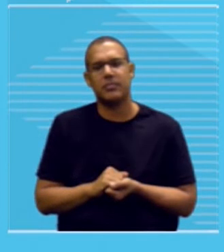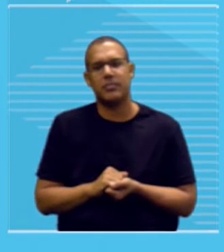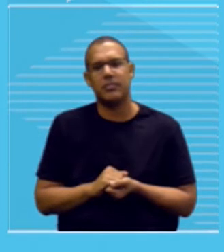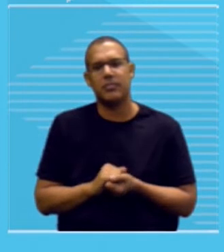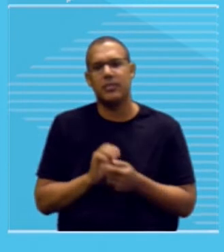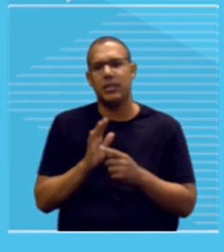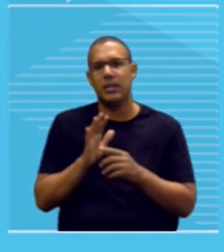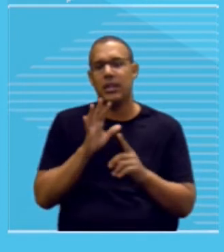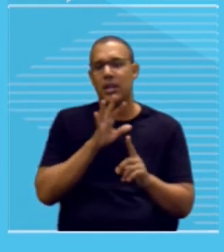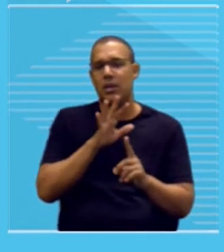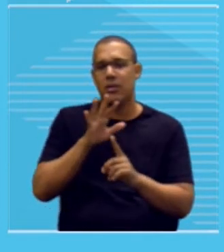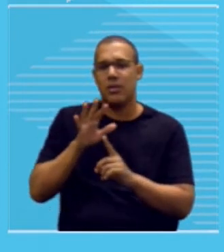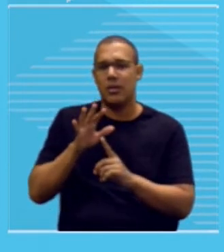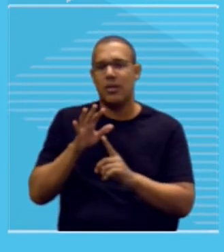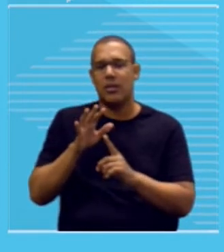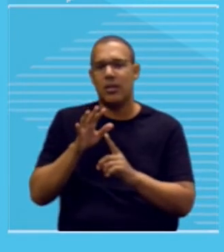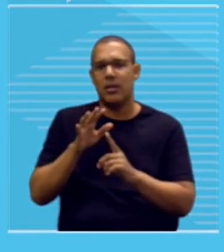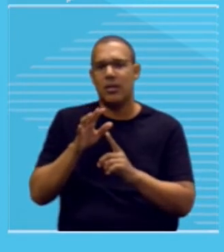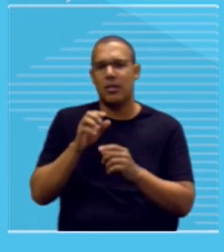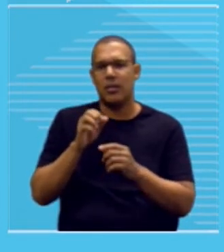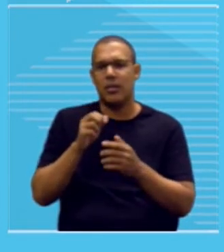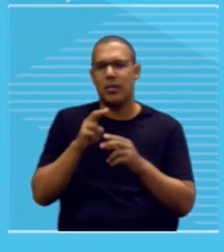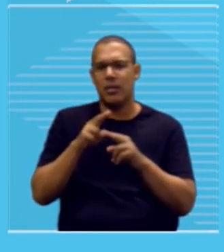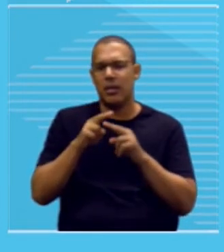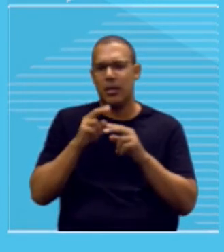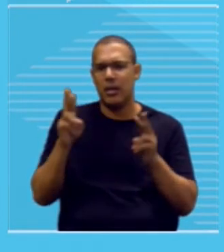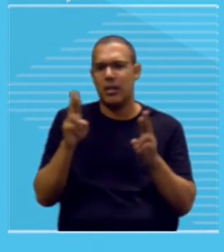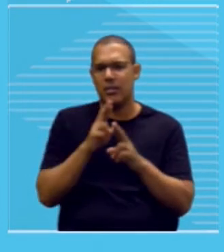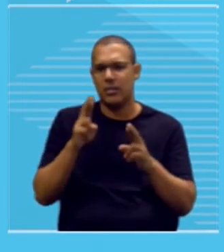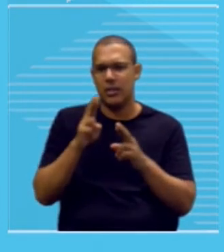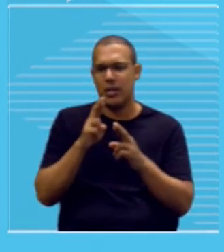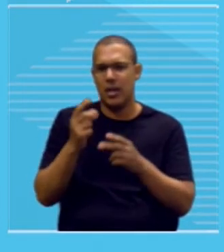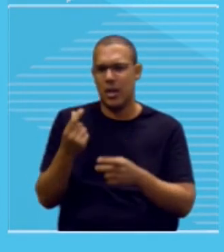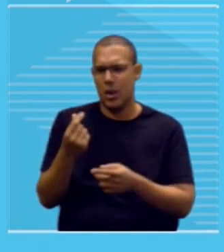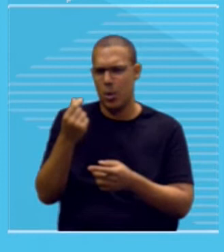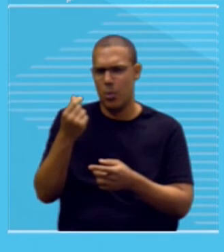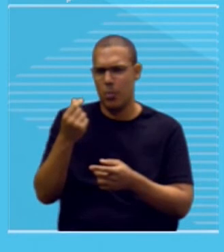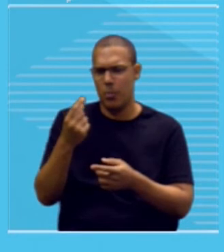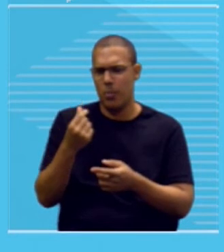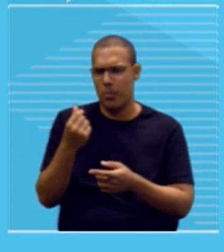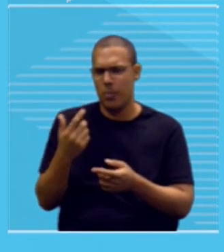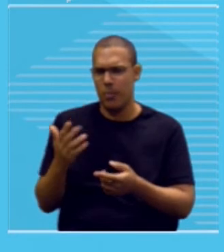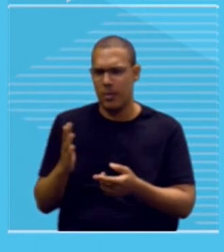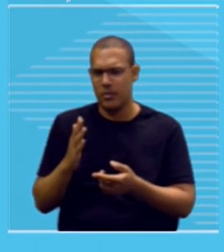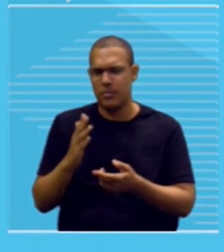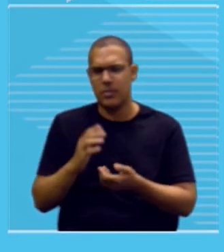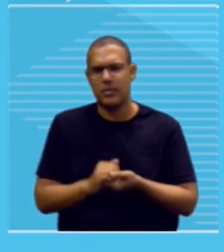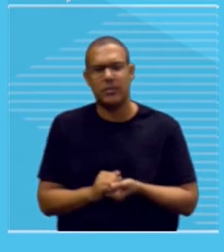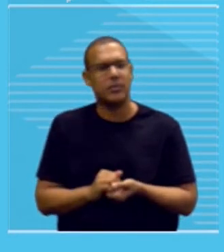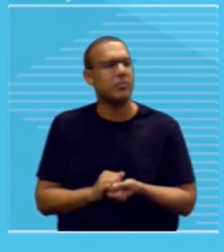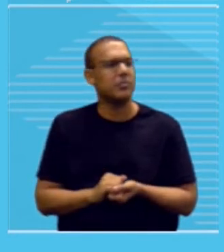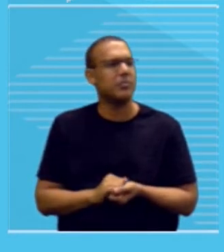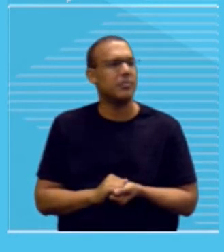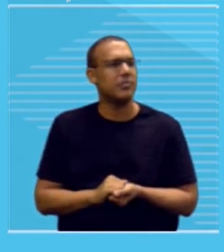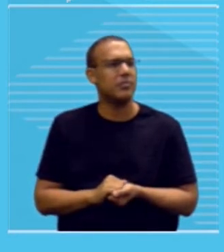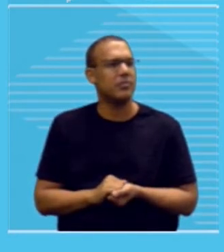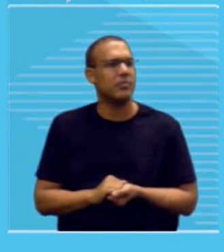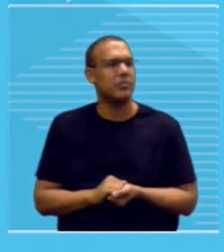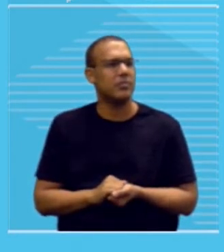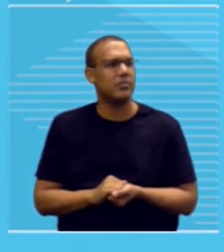tenta convencer o leitor a partir dos preços preço vocês viram gente alguma coisa relativa a preço